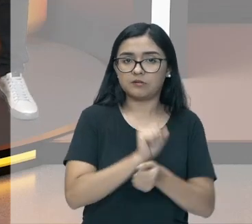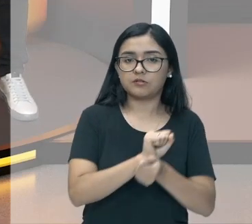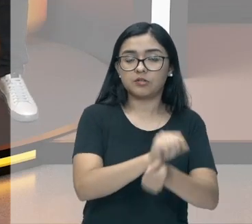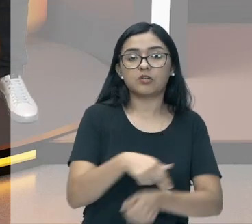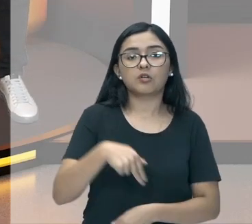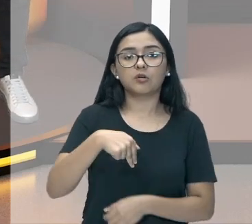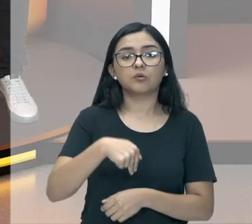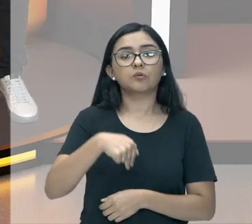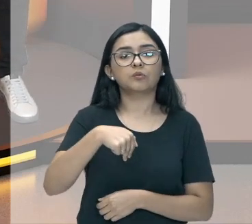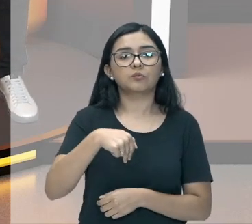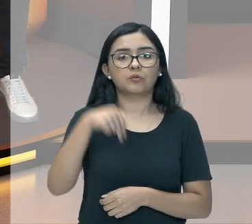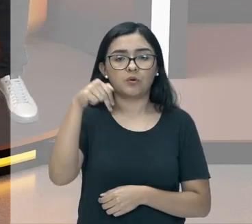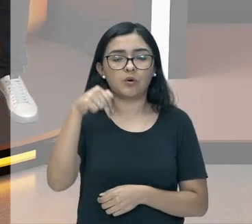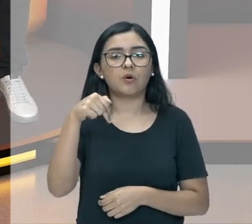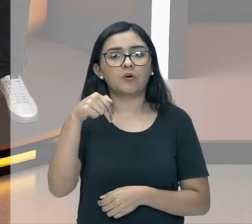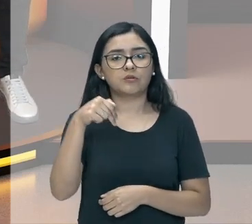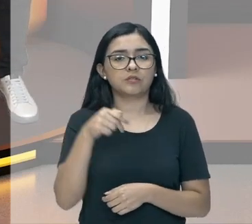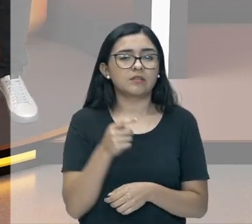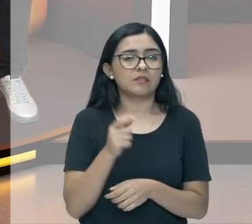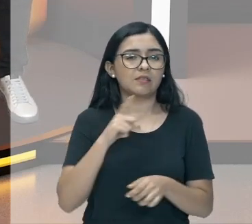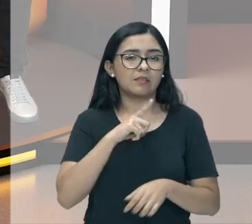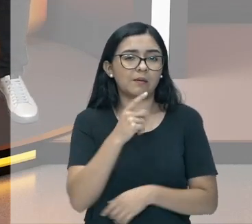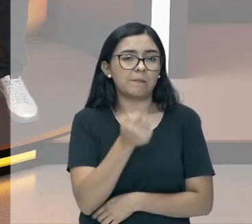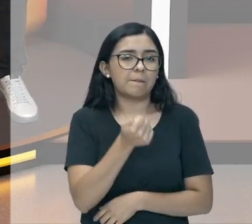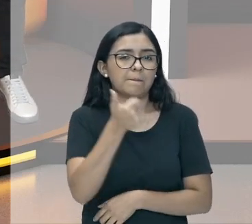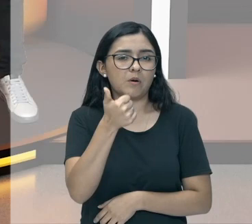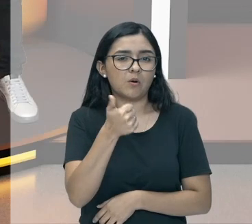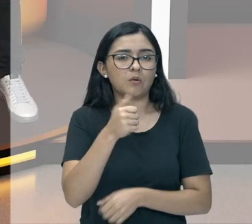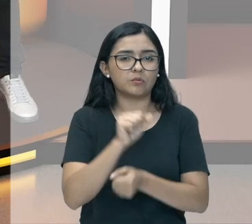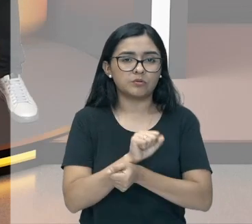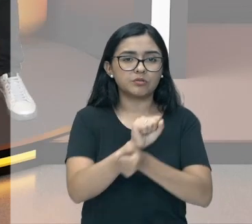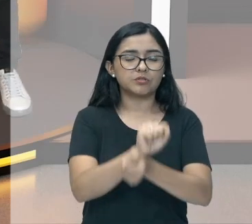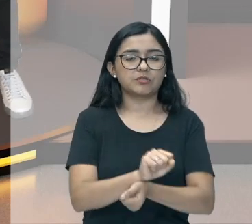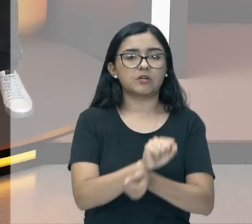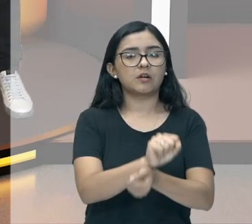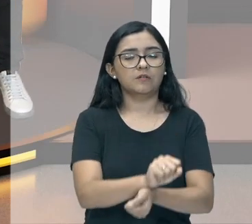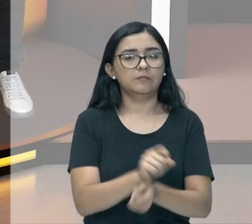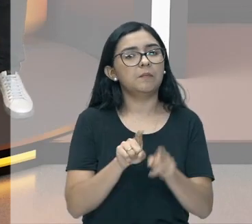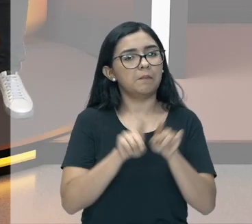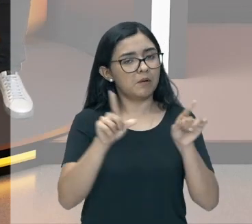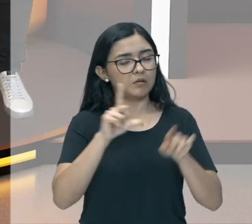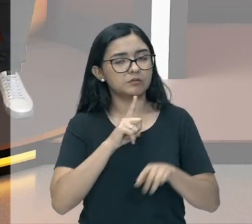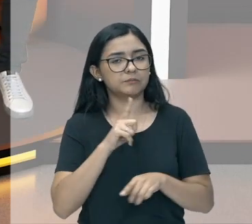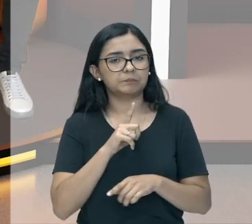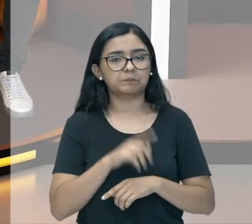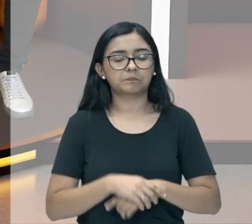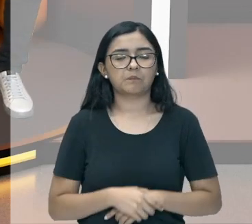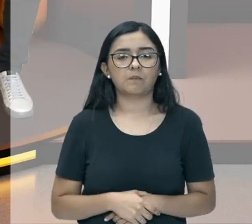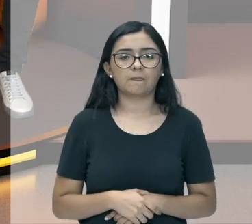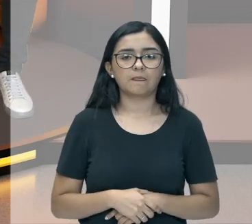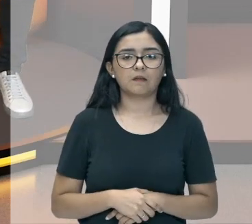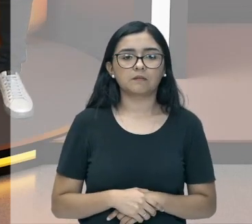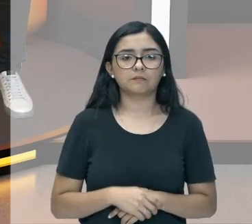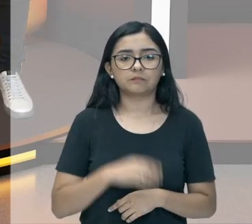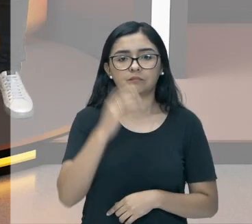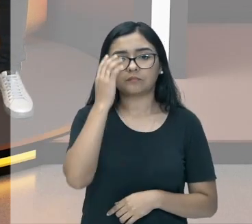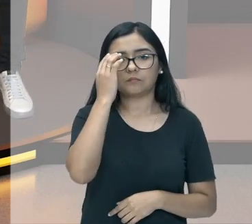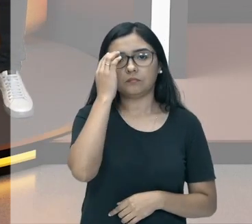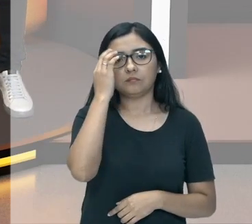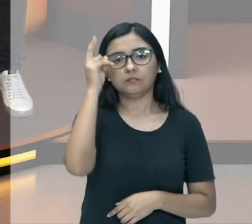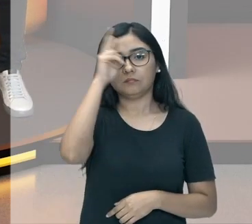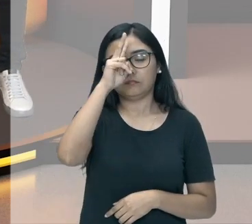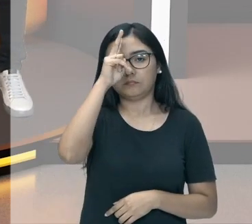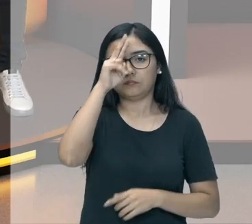norte menos escravo, embora tenha também escravo lá. É isso? Muito bem. Bom lembrar que as